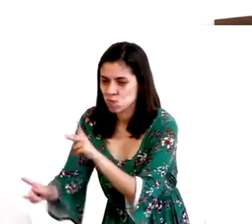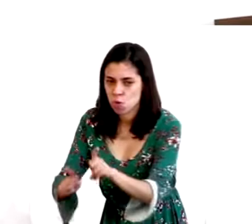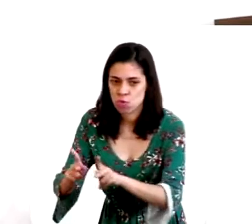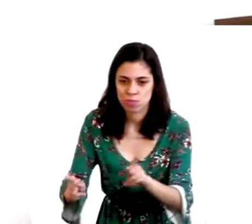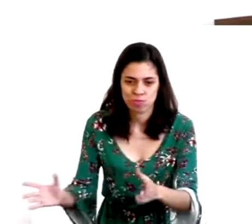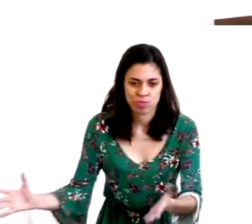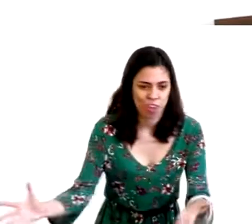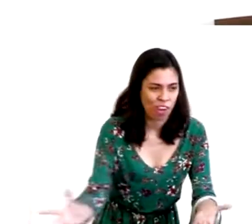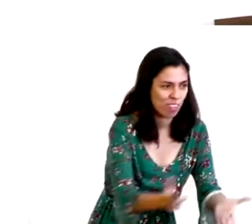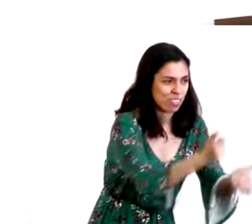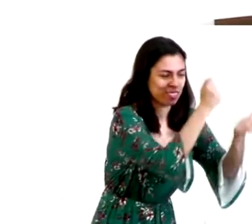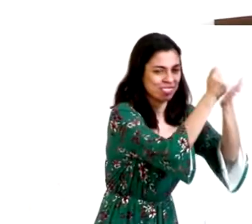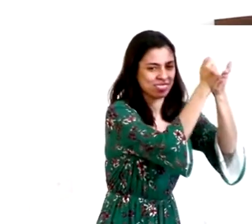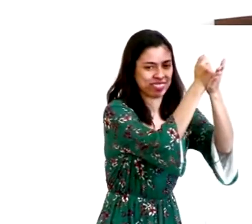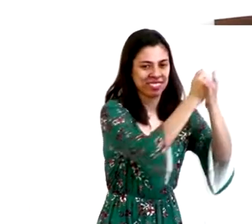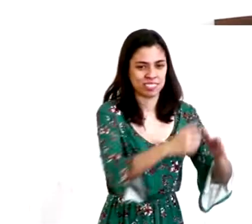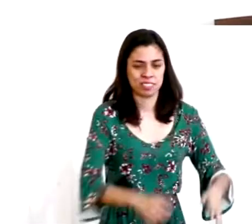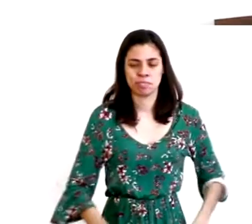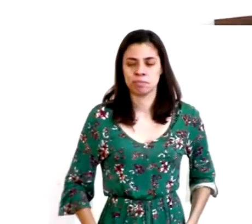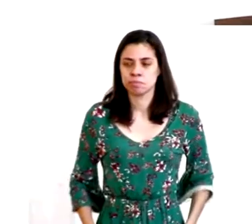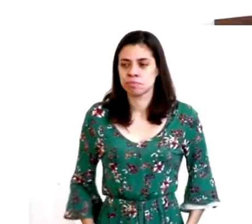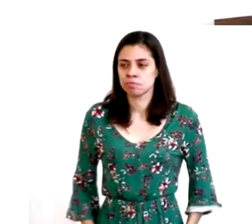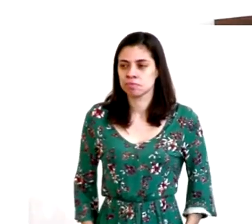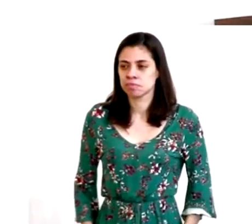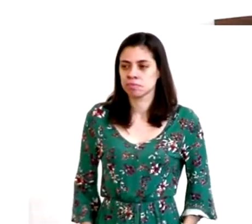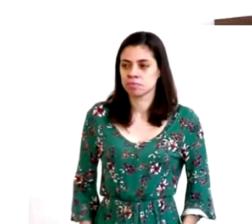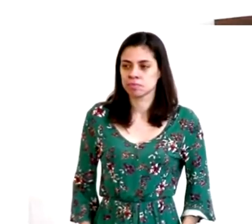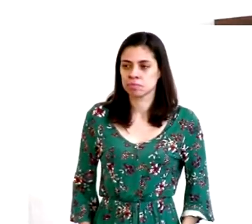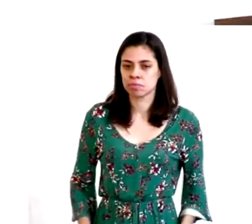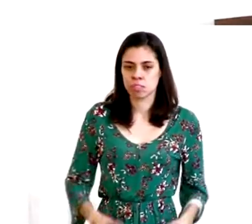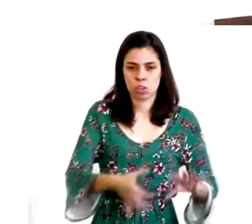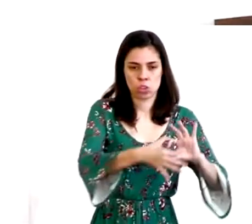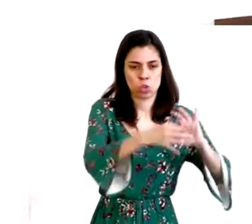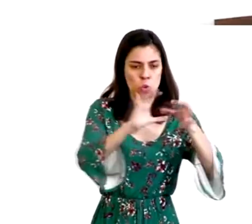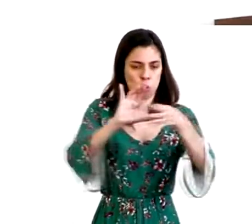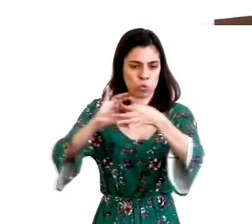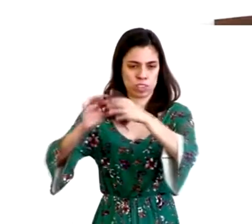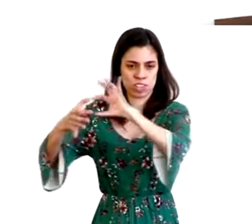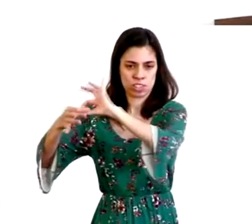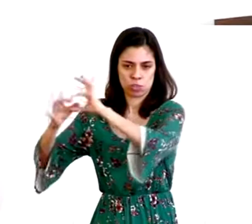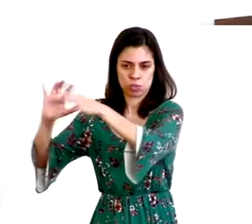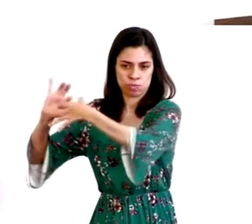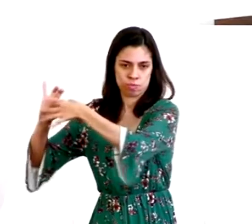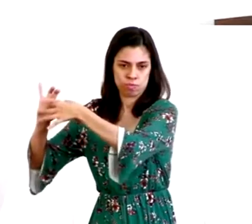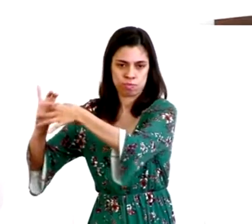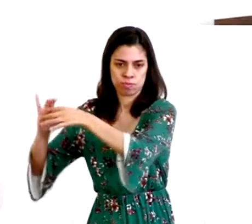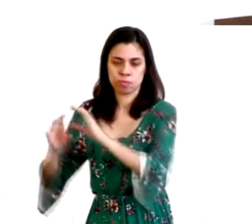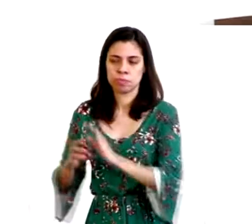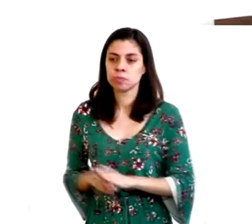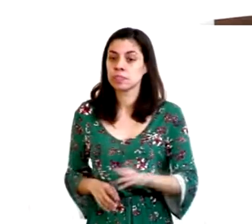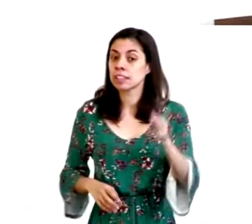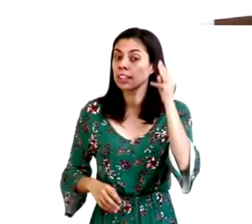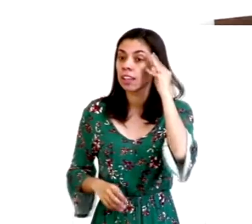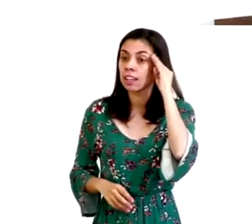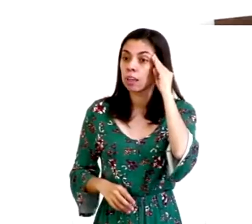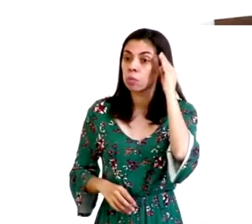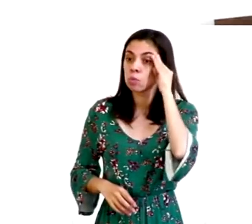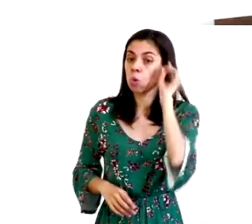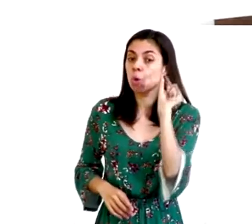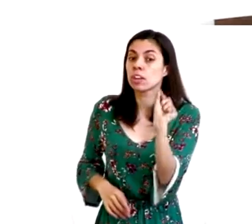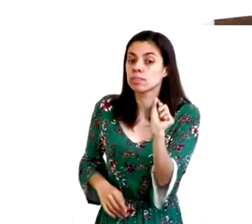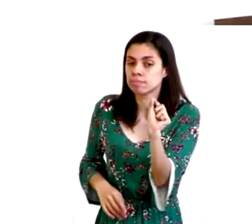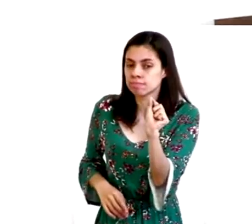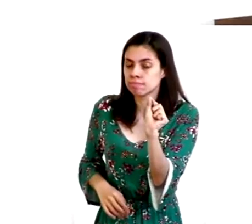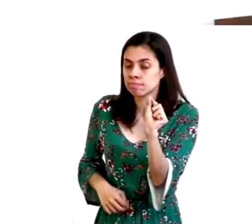salvar pecadores. No contexto geral, queridos, então, do Evangelho de Mateus, chegamos à conclusão